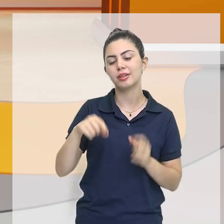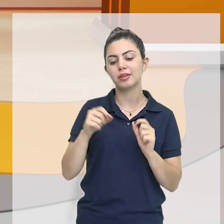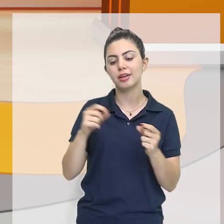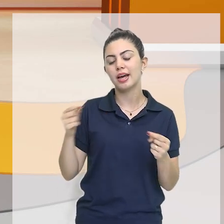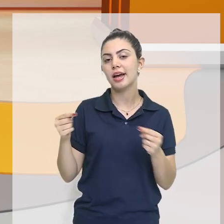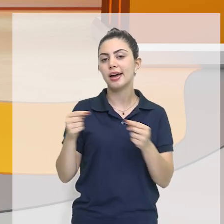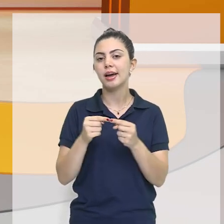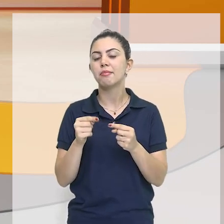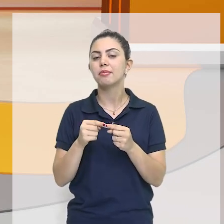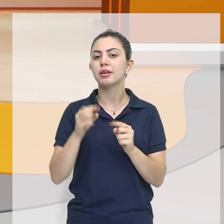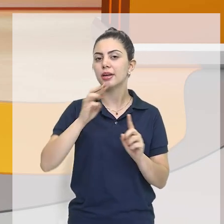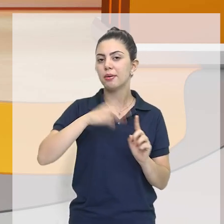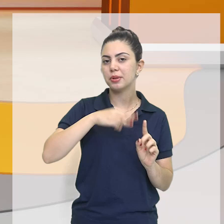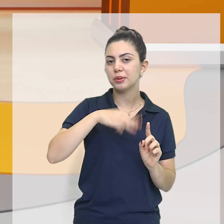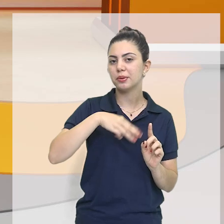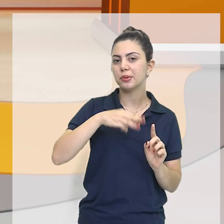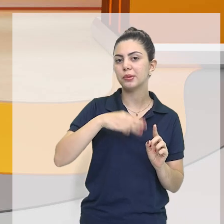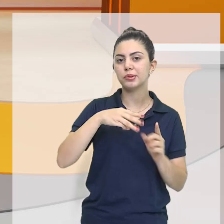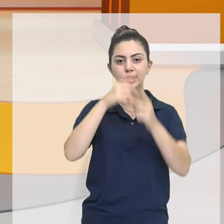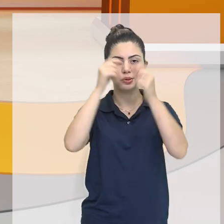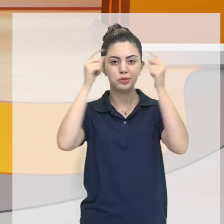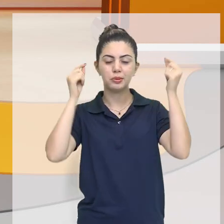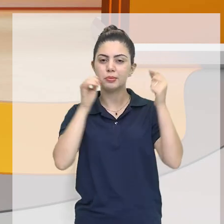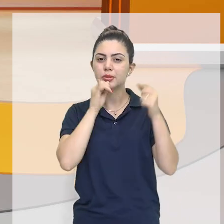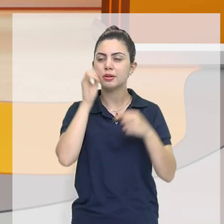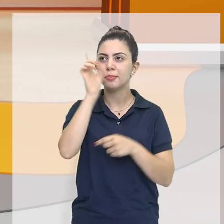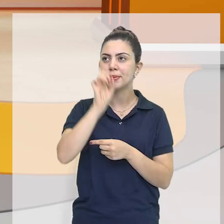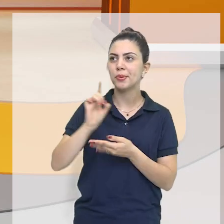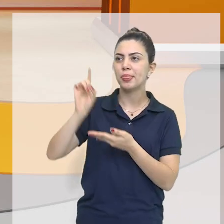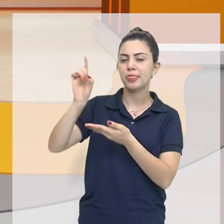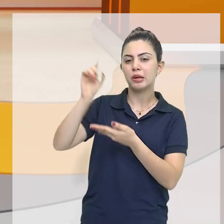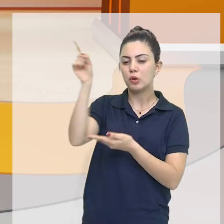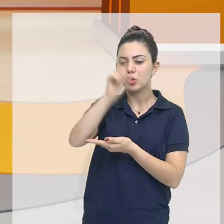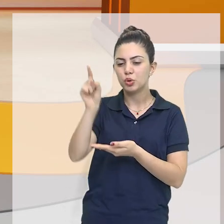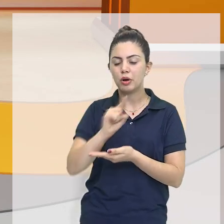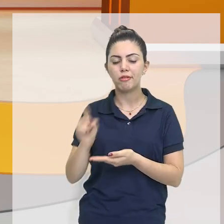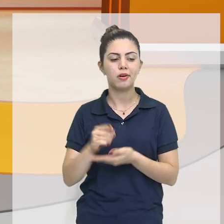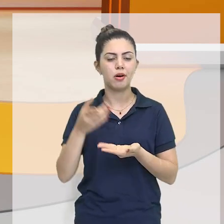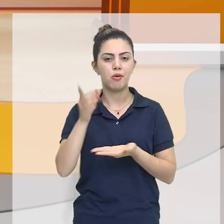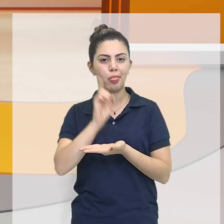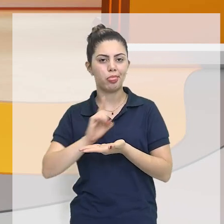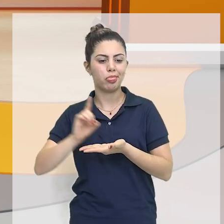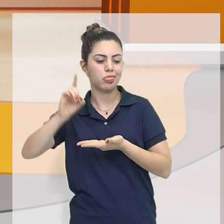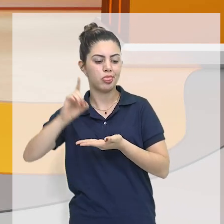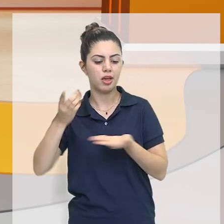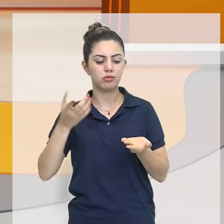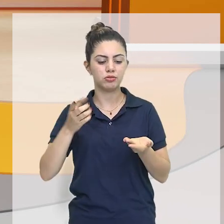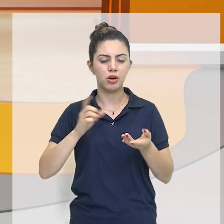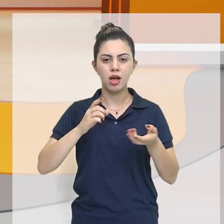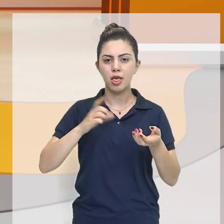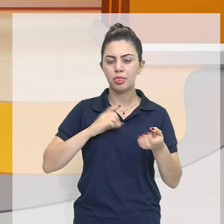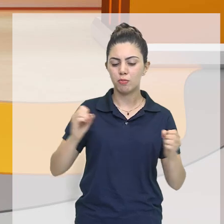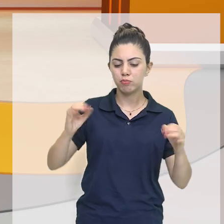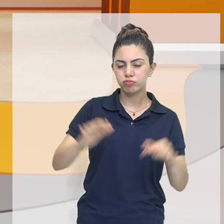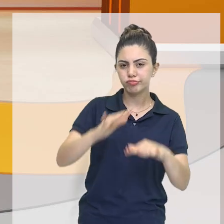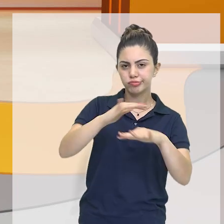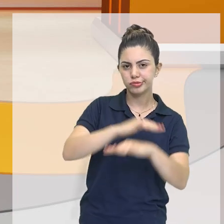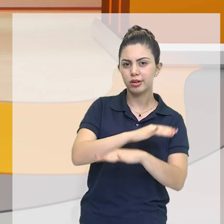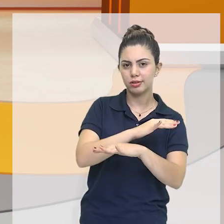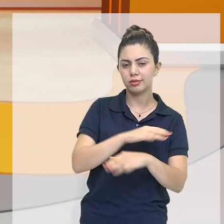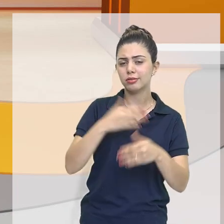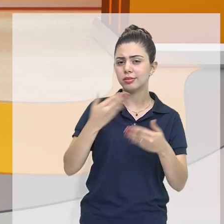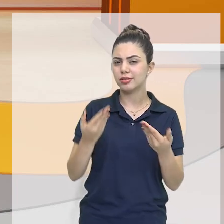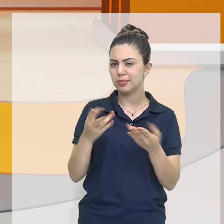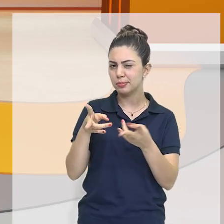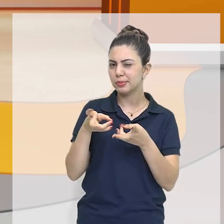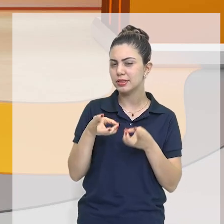grega, né, no Deus do trovão, no Deus do mar. Então, percebe-se justamente a